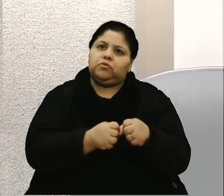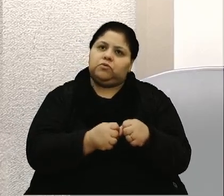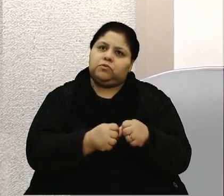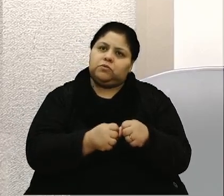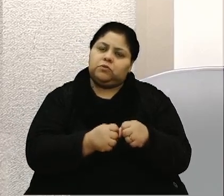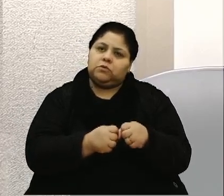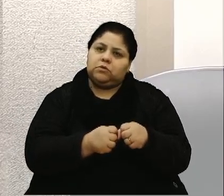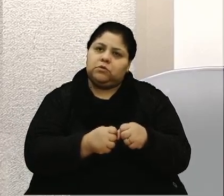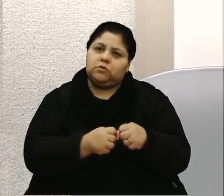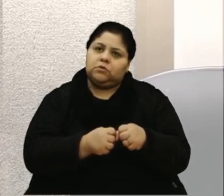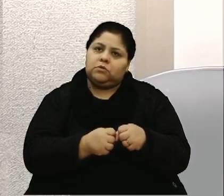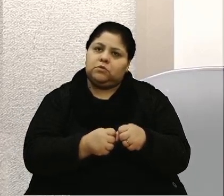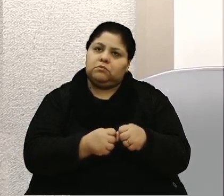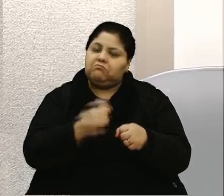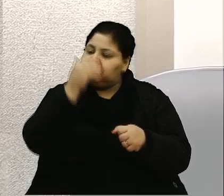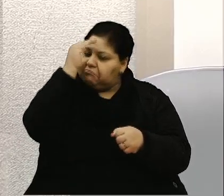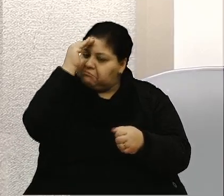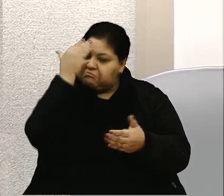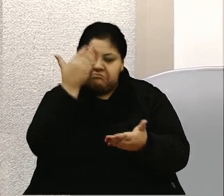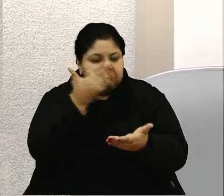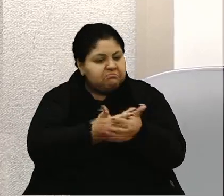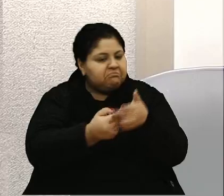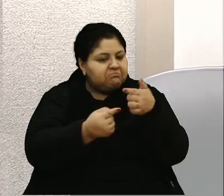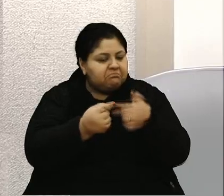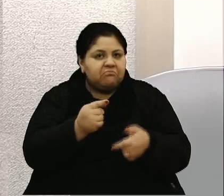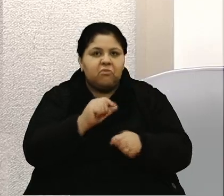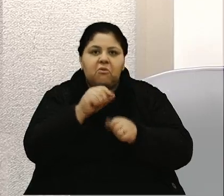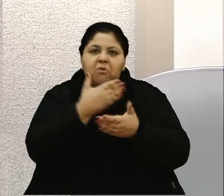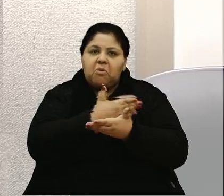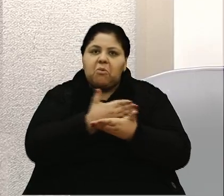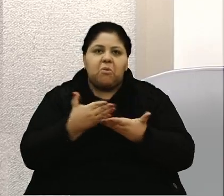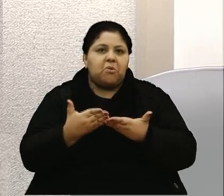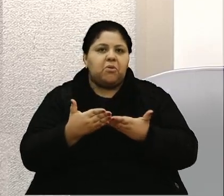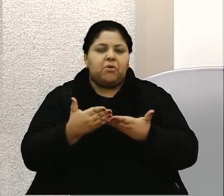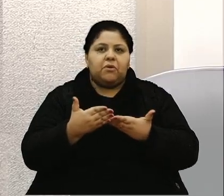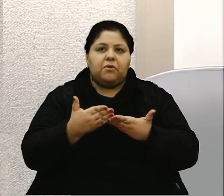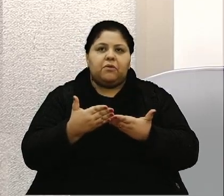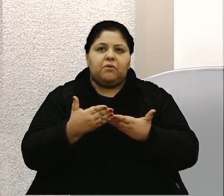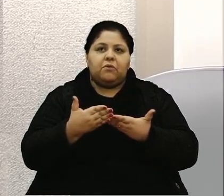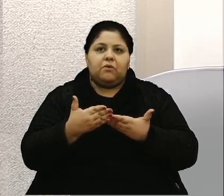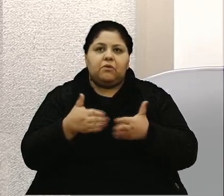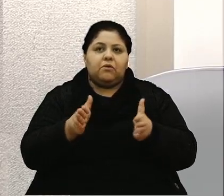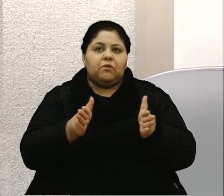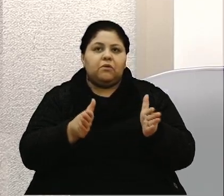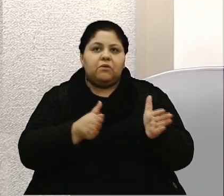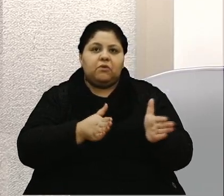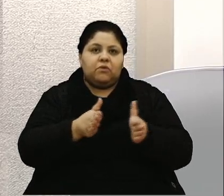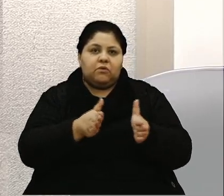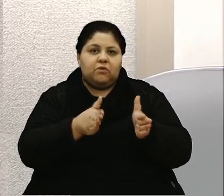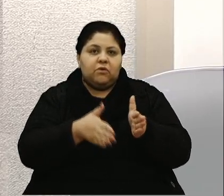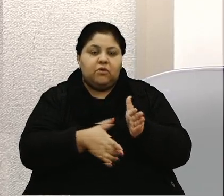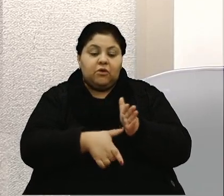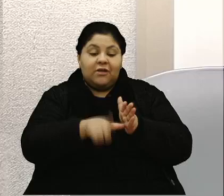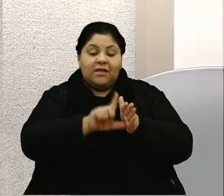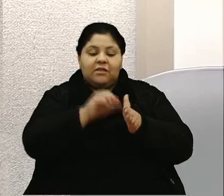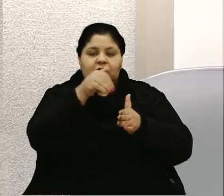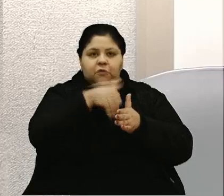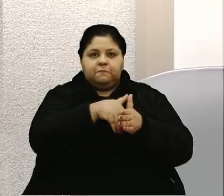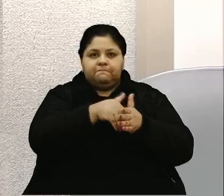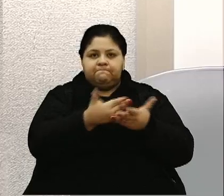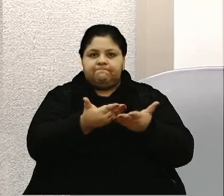presidente. Então é inacreditável o que começaram a fazer no período anterior às